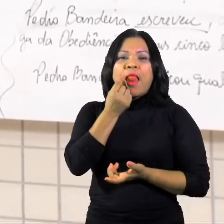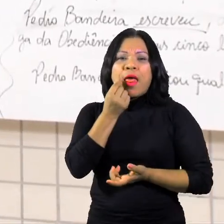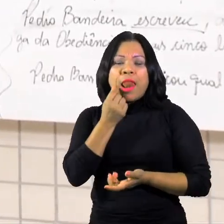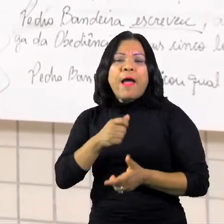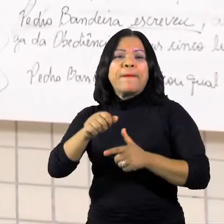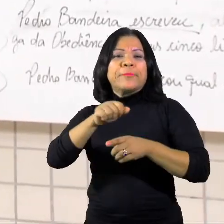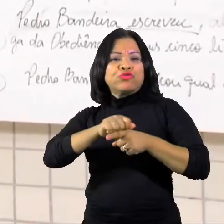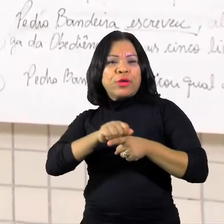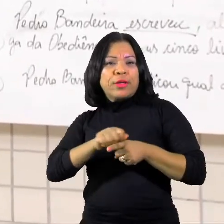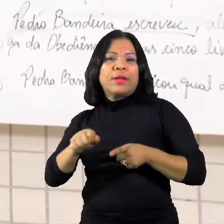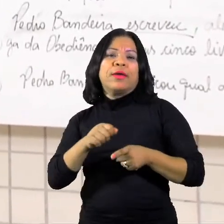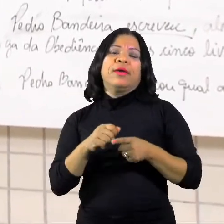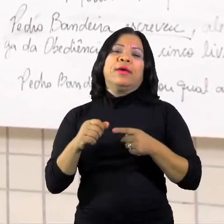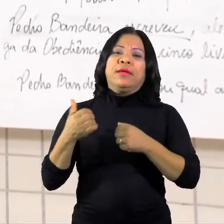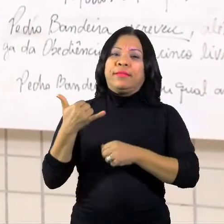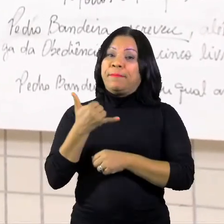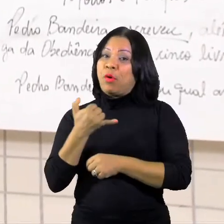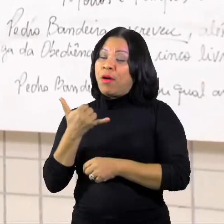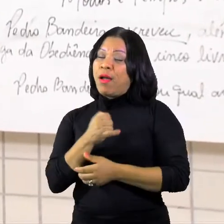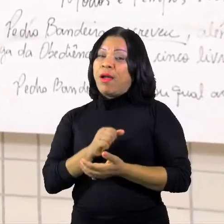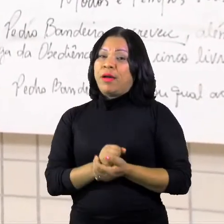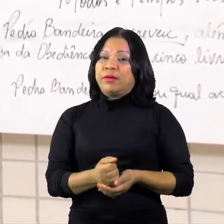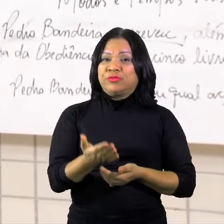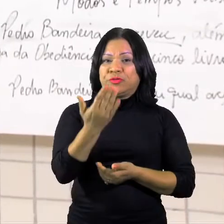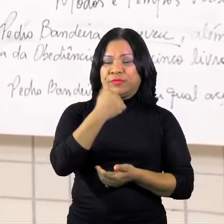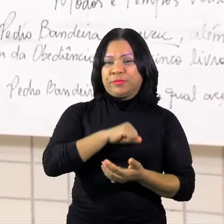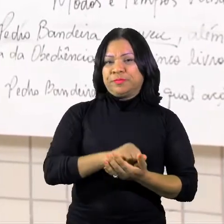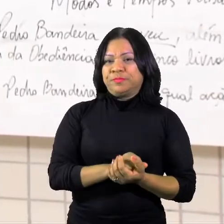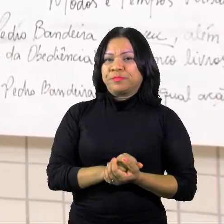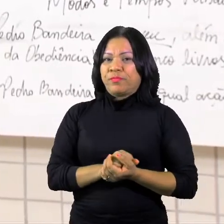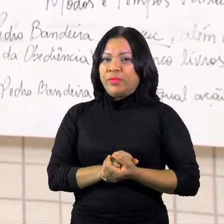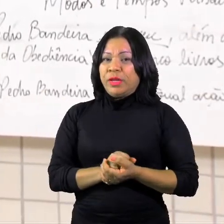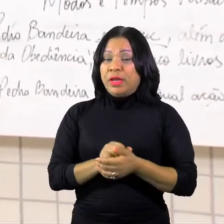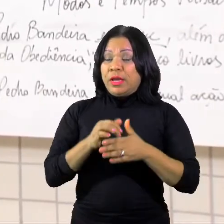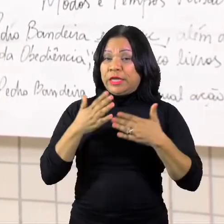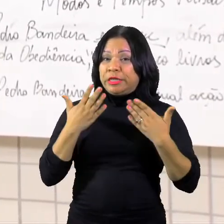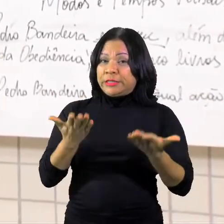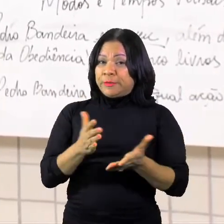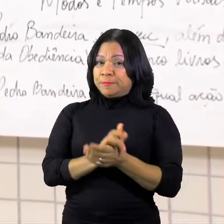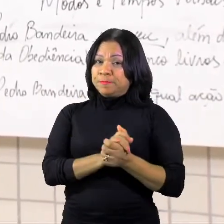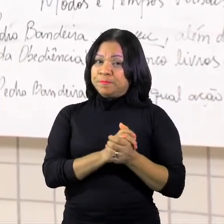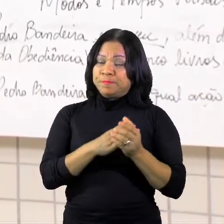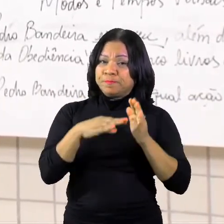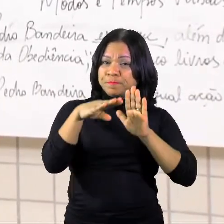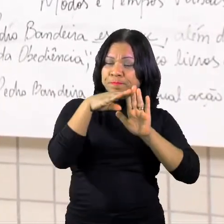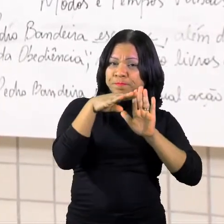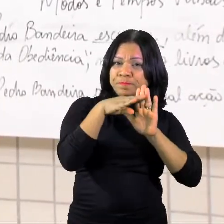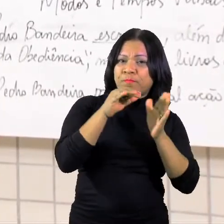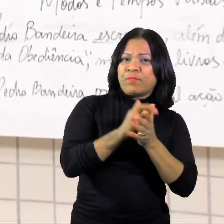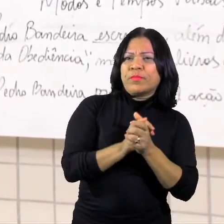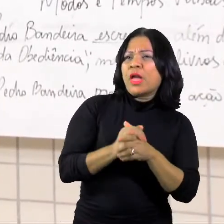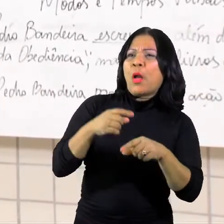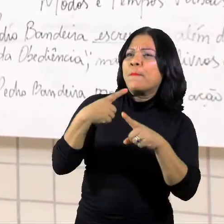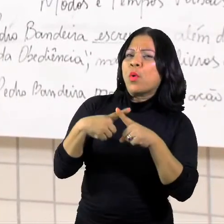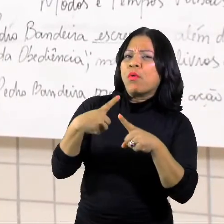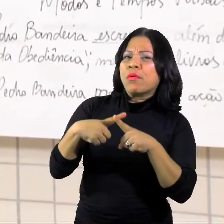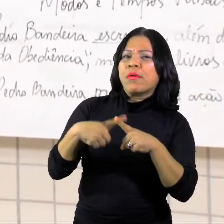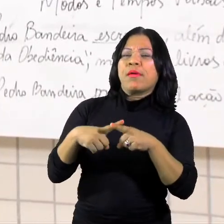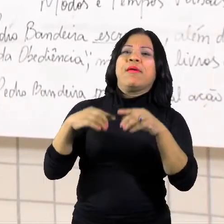lá. Segundo o texto, a organização do colégio elite era invejável por quê? Por que a escola era